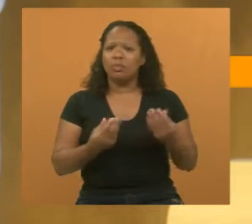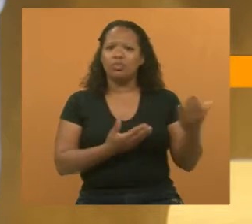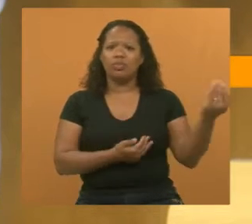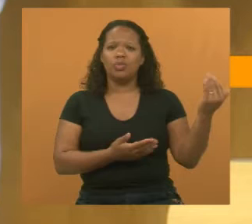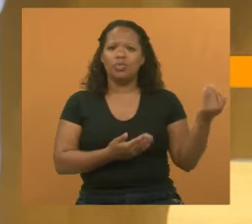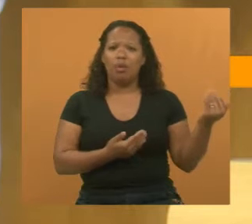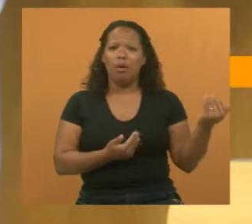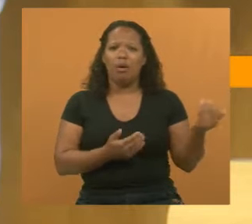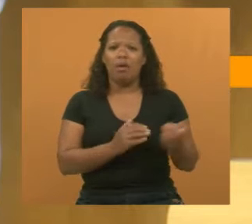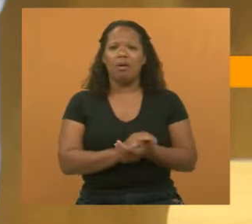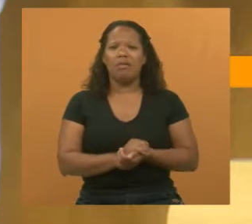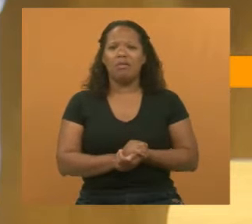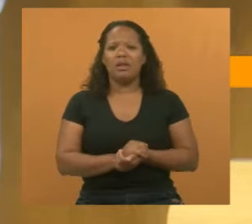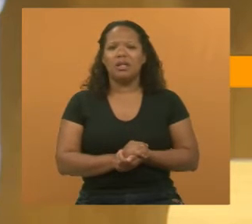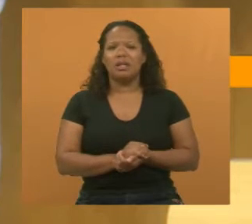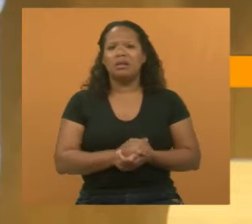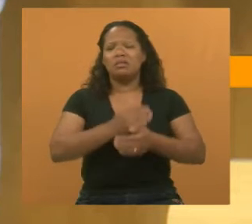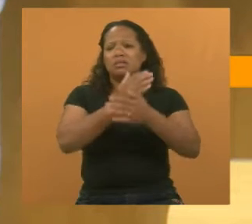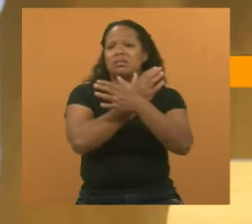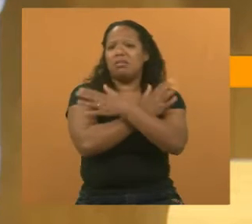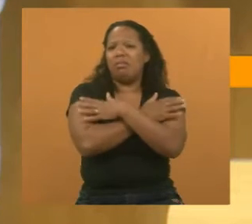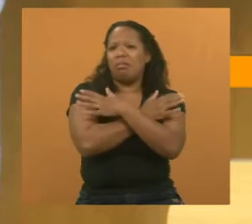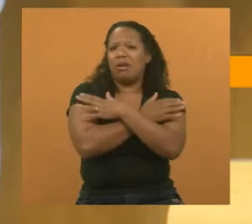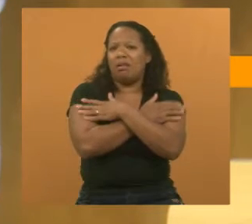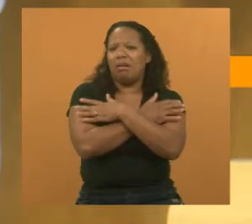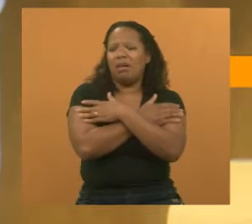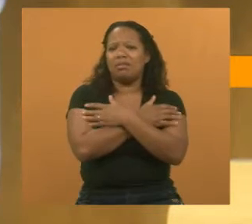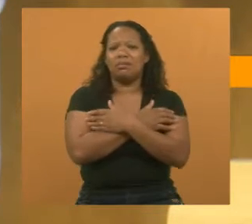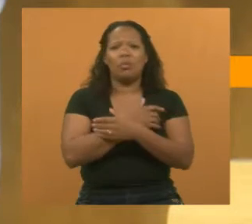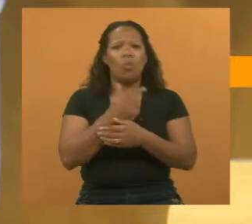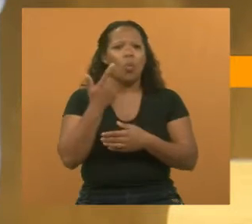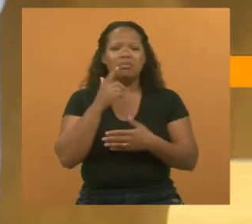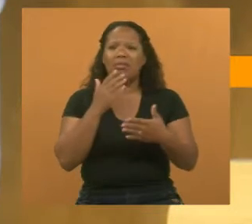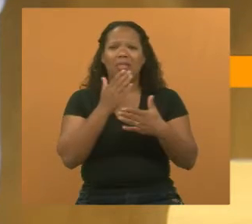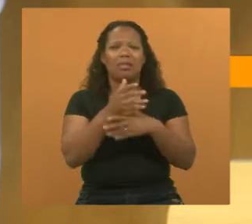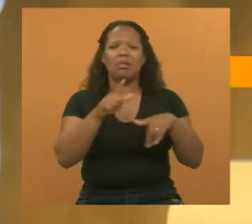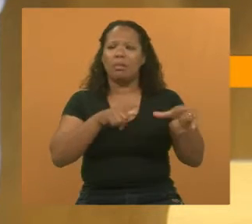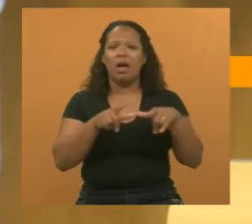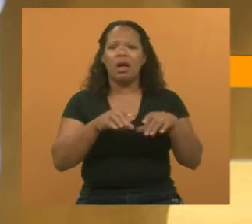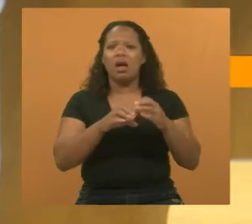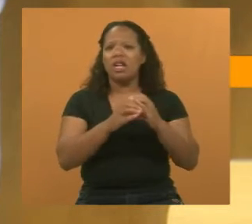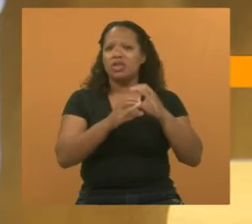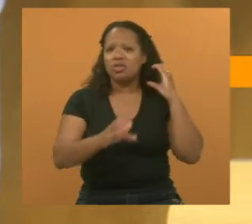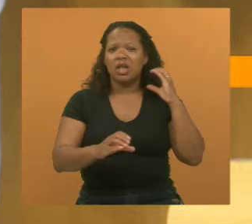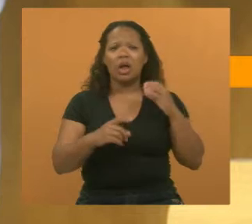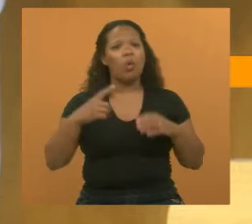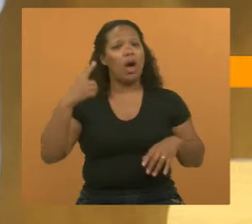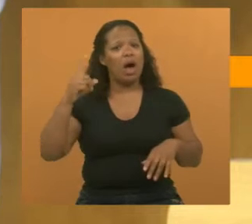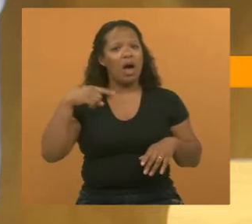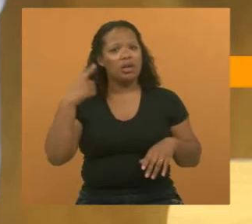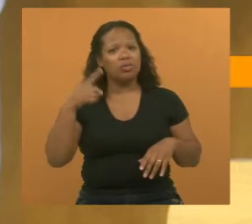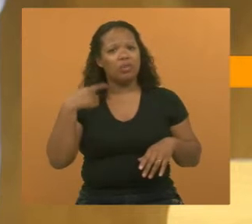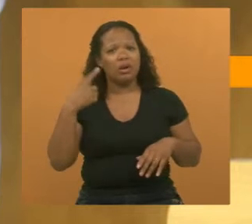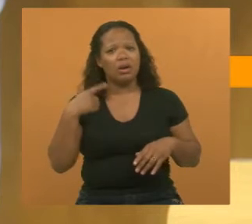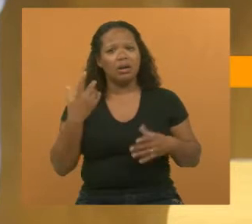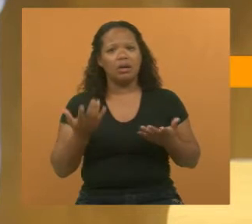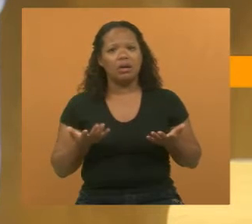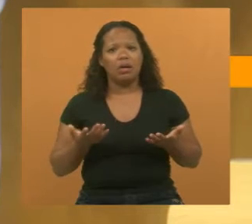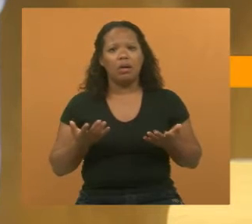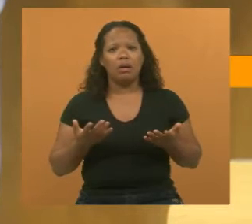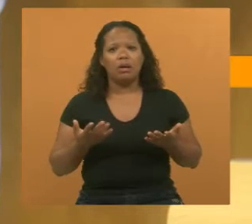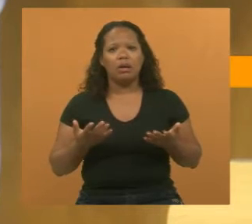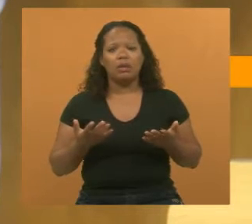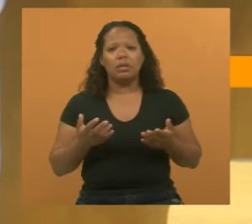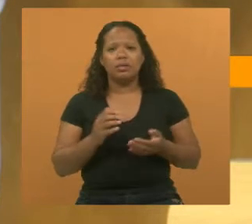que estão fora do mercado de trabalho. É comum a gente ver engenheiro, advogados fazerem